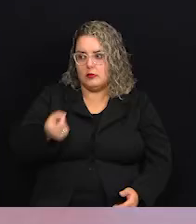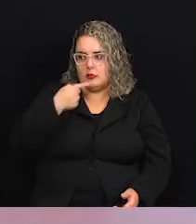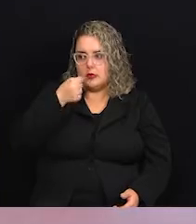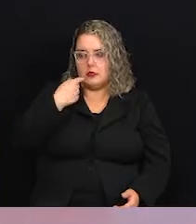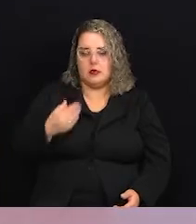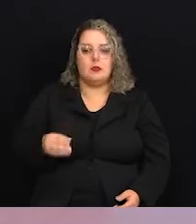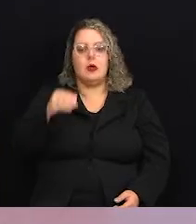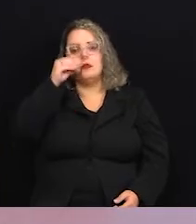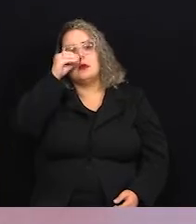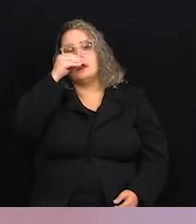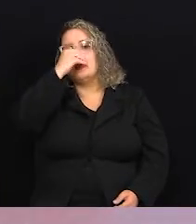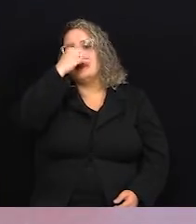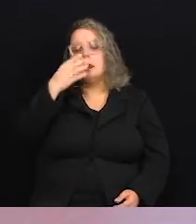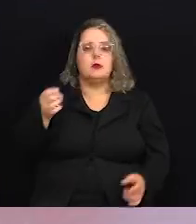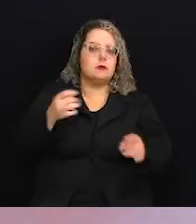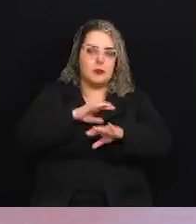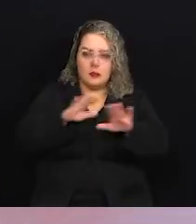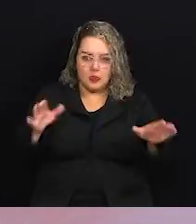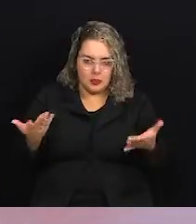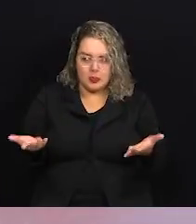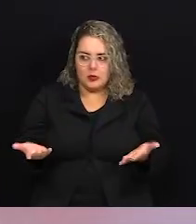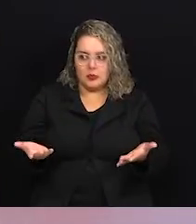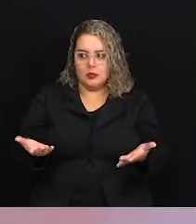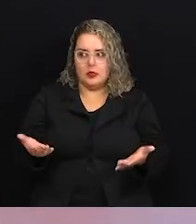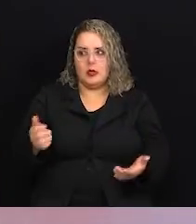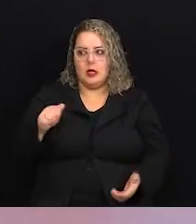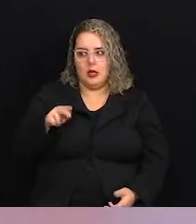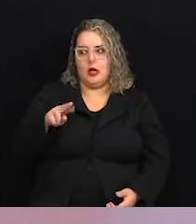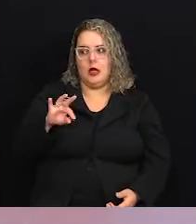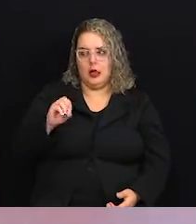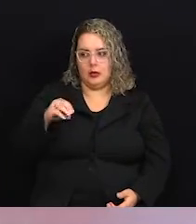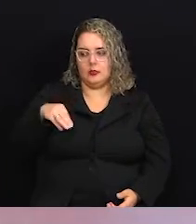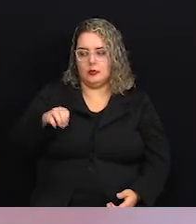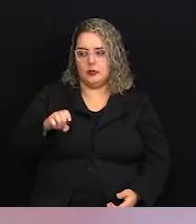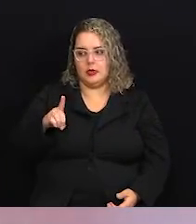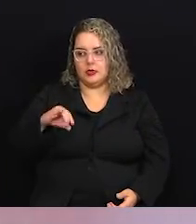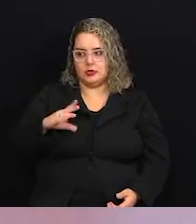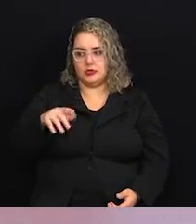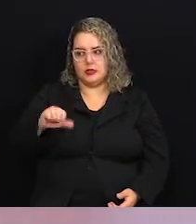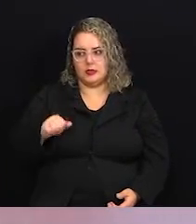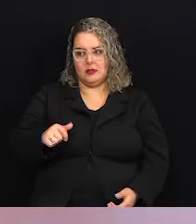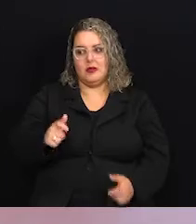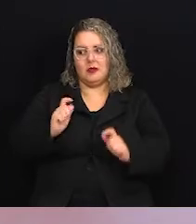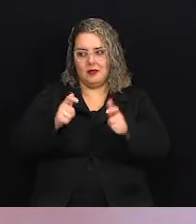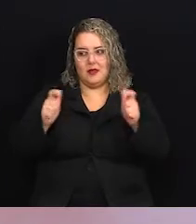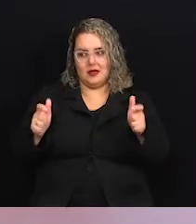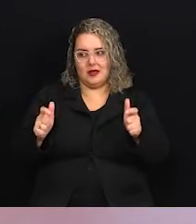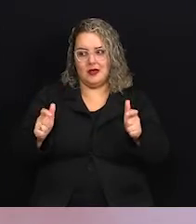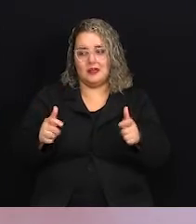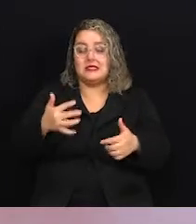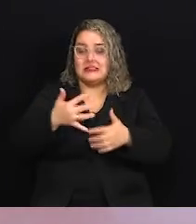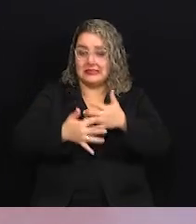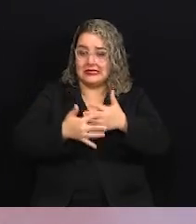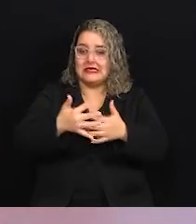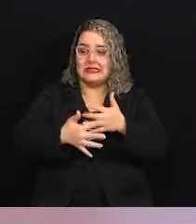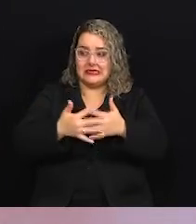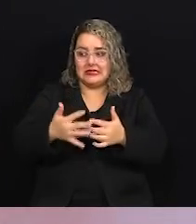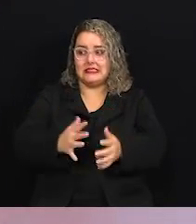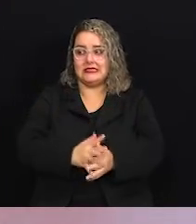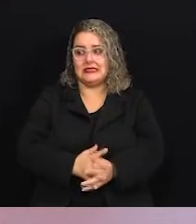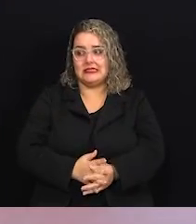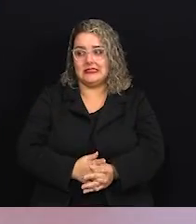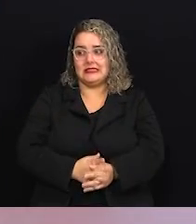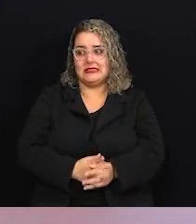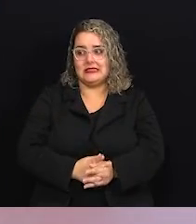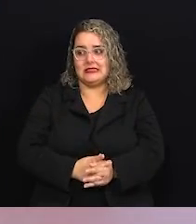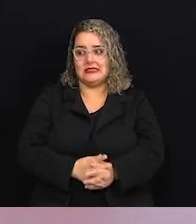remédio, um antialérgico, pinga esse remédio no nariz, pronto. A automedicação, o senhor percebe que tem sido cada vez maior e está atrapalhando